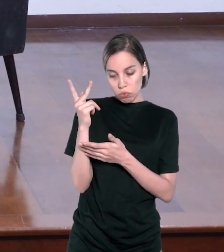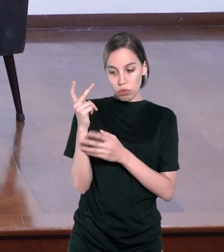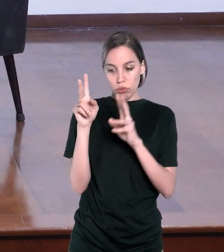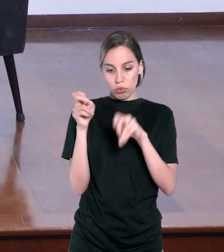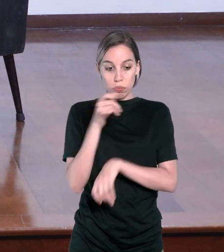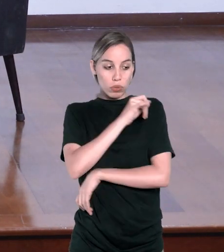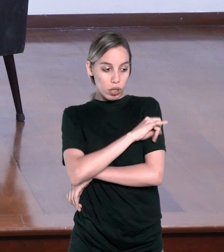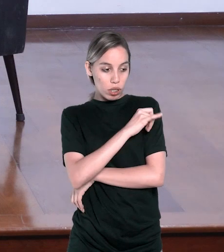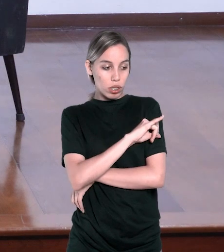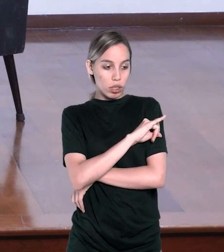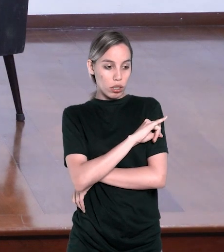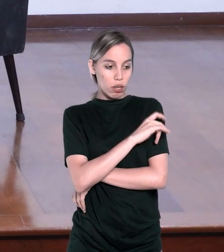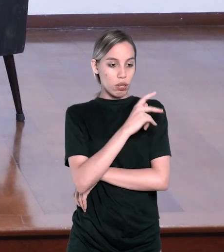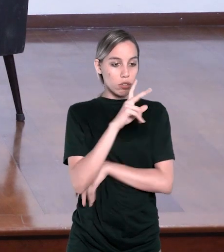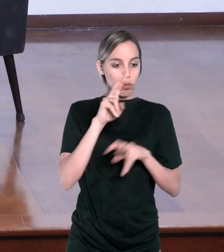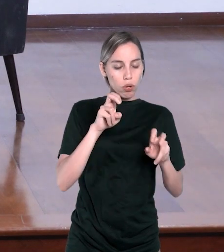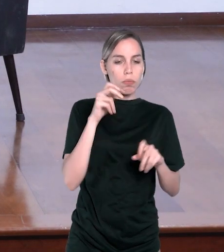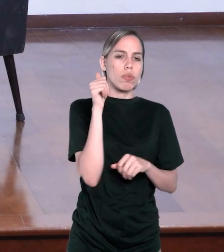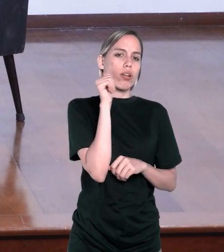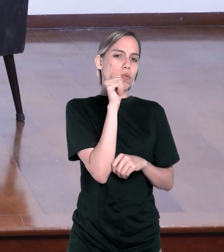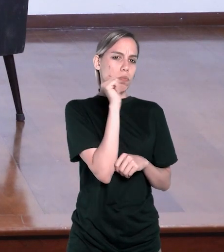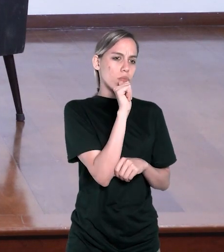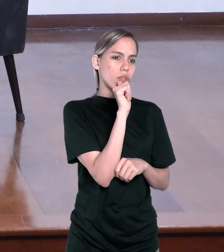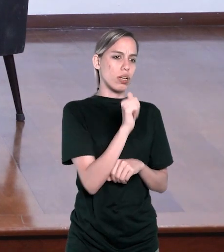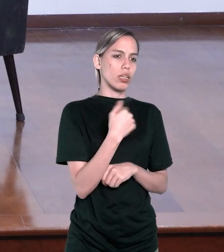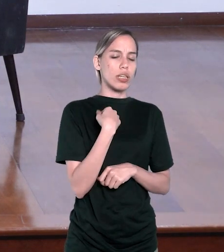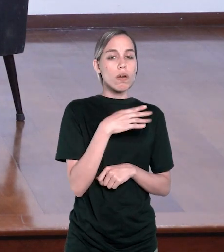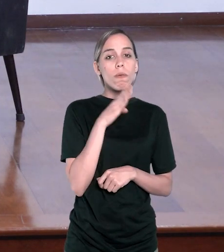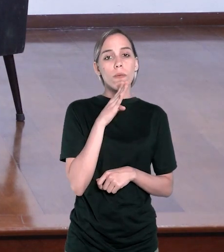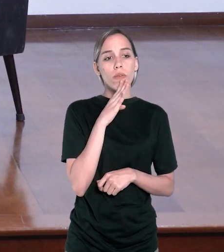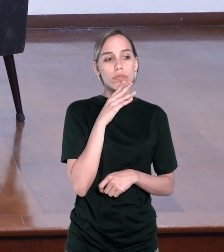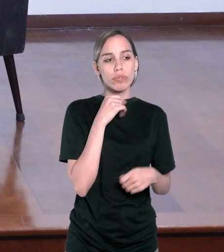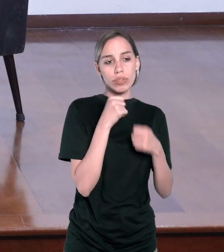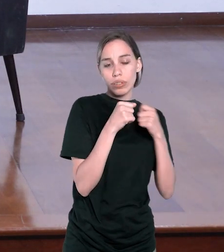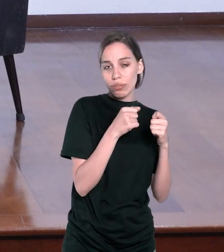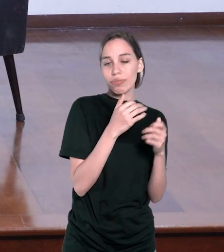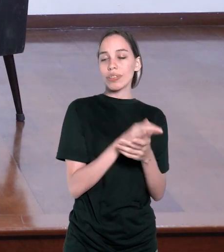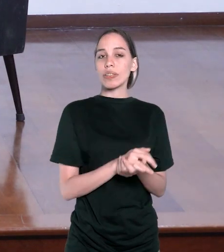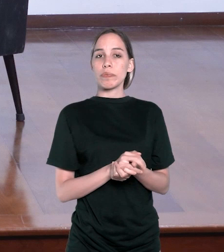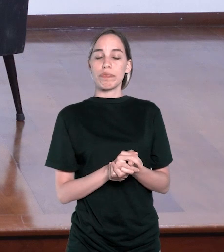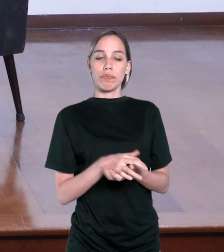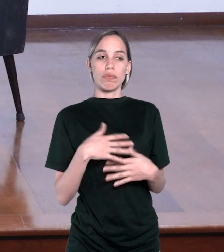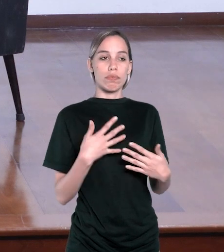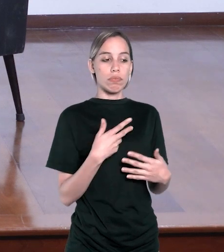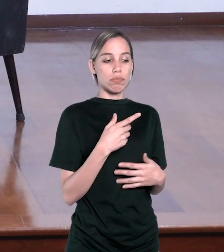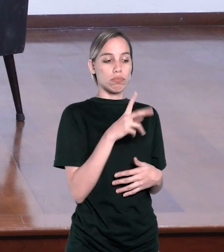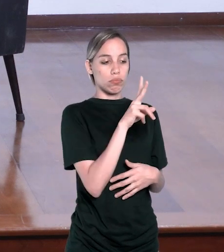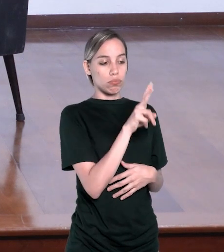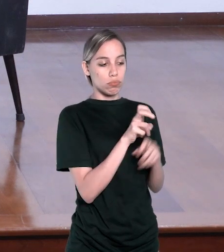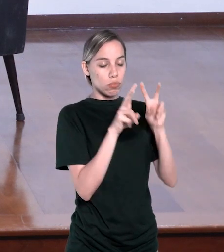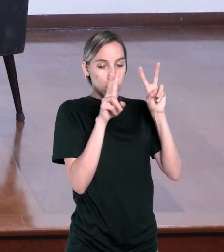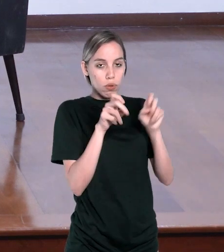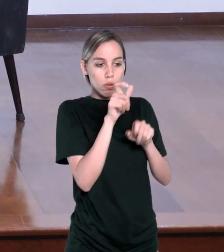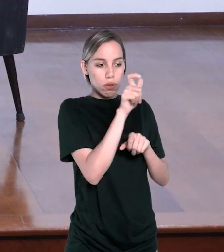que eu tinha conhecido e que não tinham se realizado pelas questões que eu mostro um pouco no